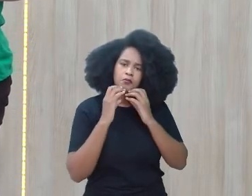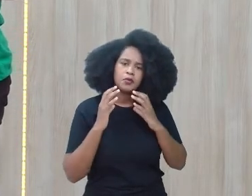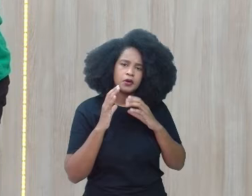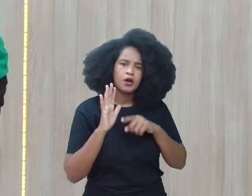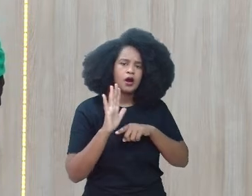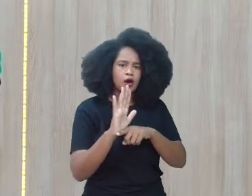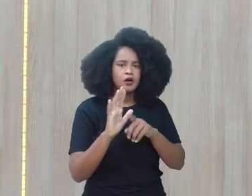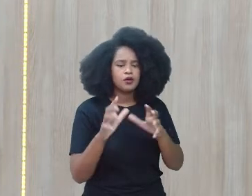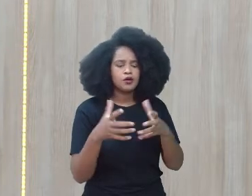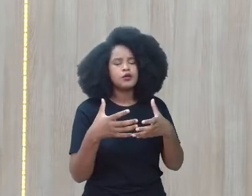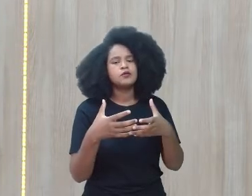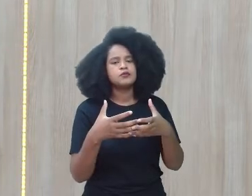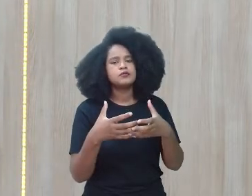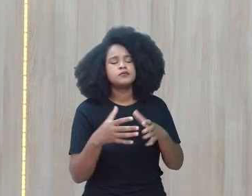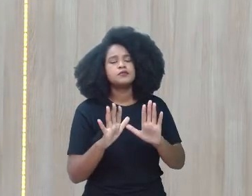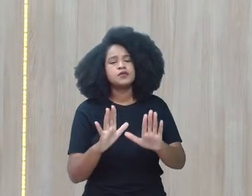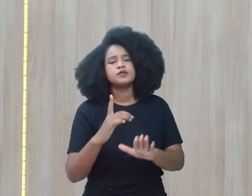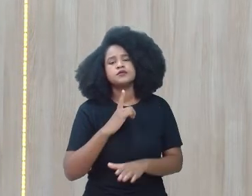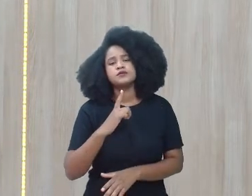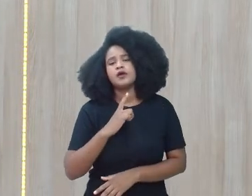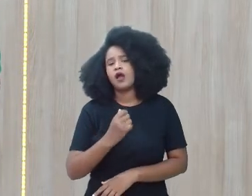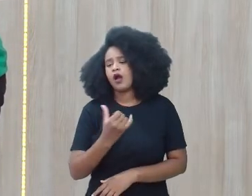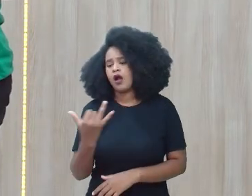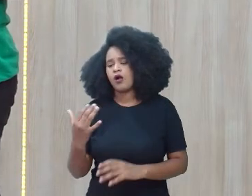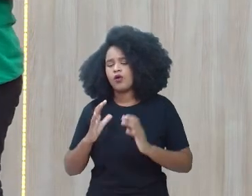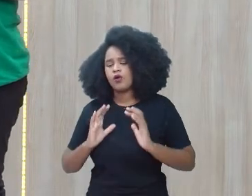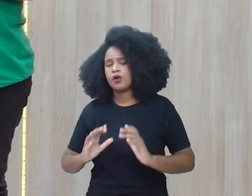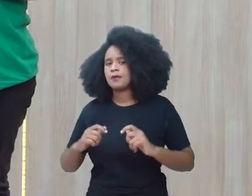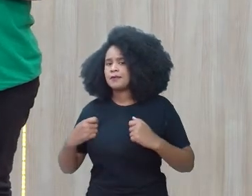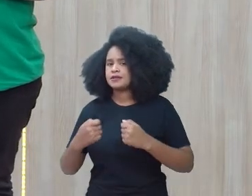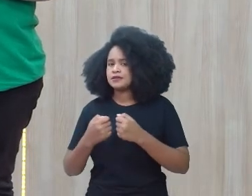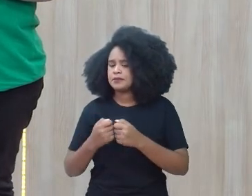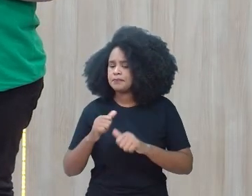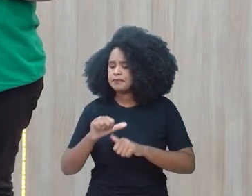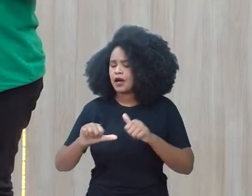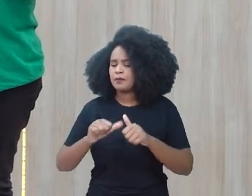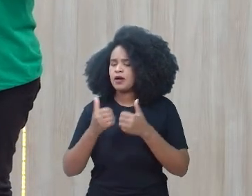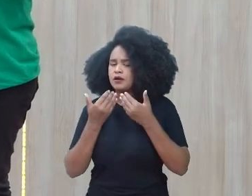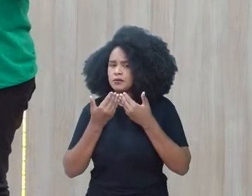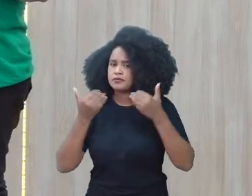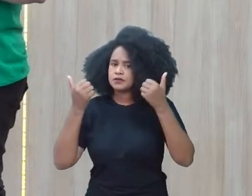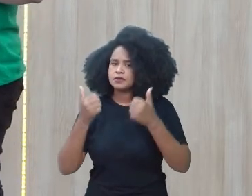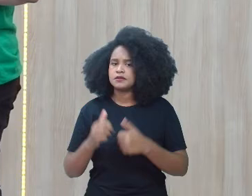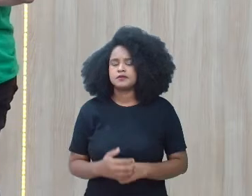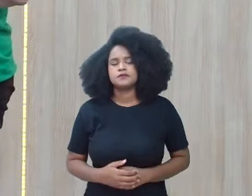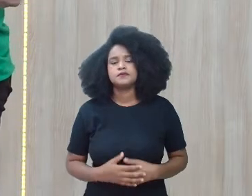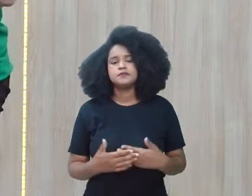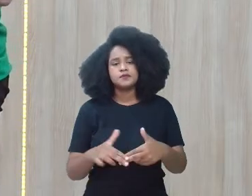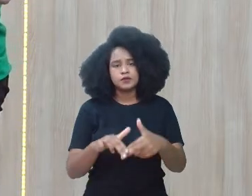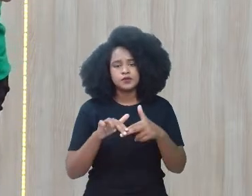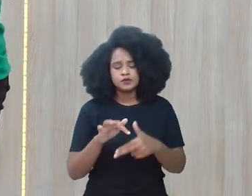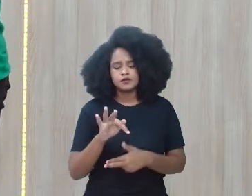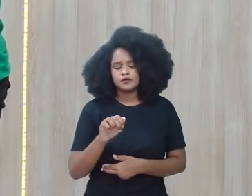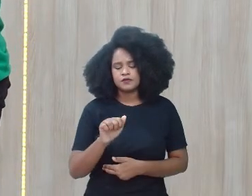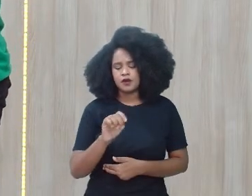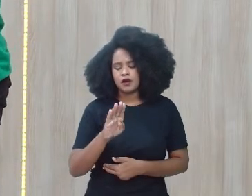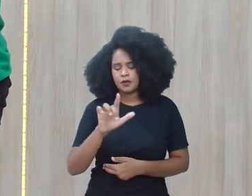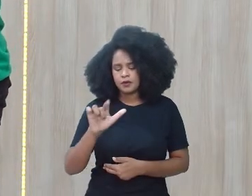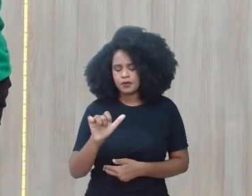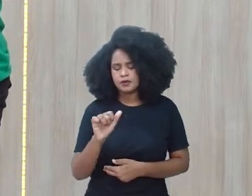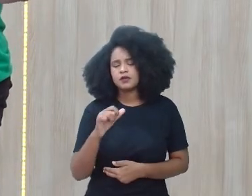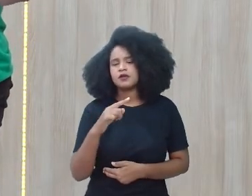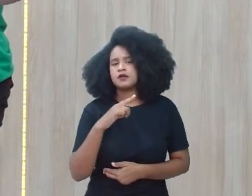nós, mas tem atitudes que precisam ser melhoradas. E aí, a fábula ela tem, de forma